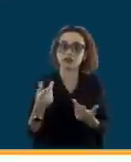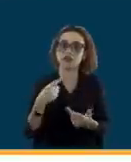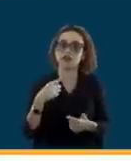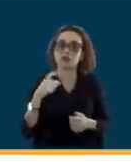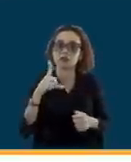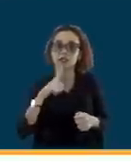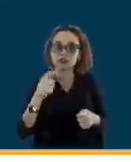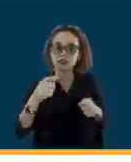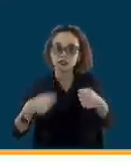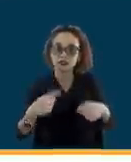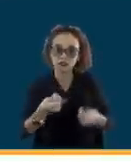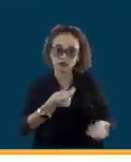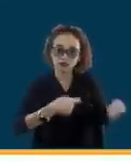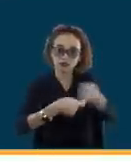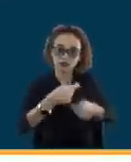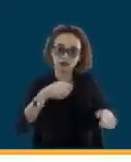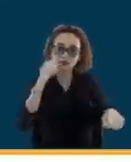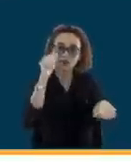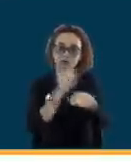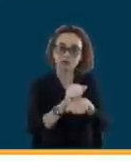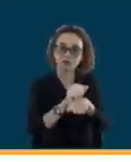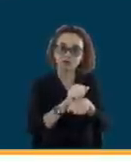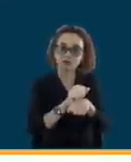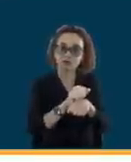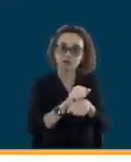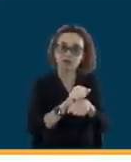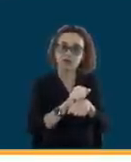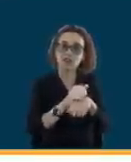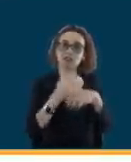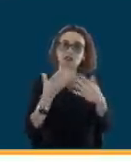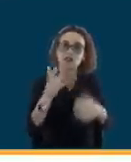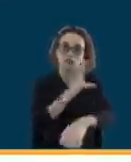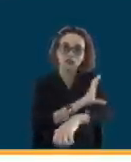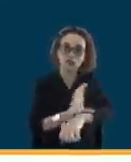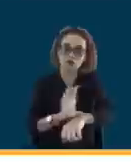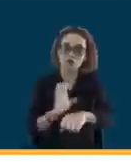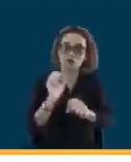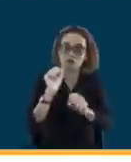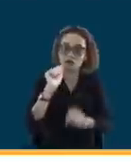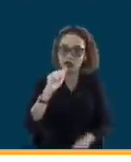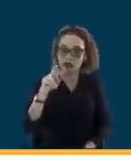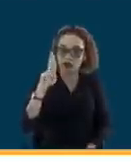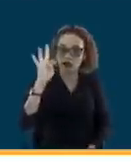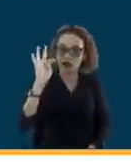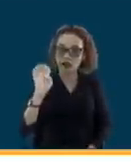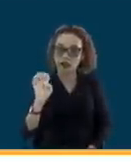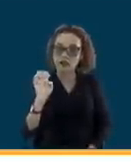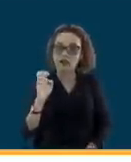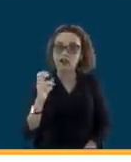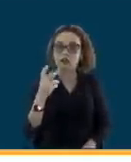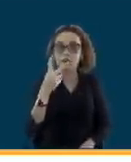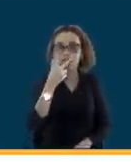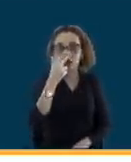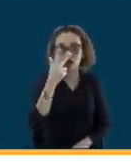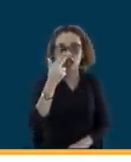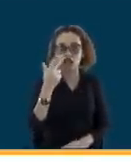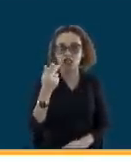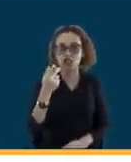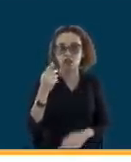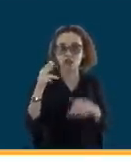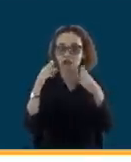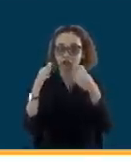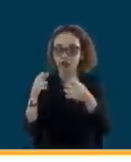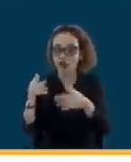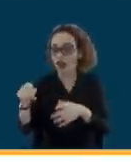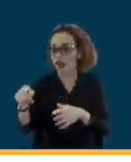econômicas paralisadas, né? E a cultura e a arte, que muitas vezes não é vista como fonte de